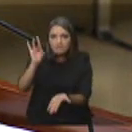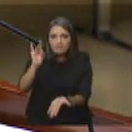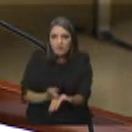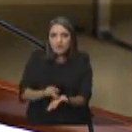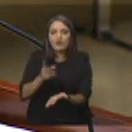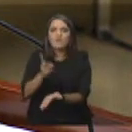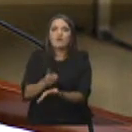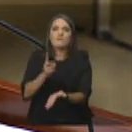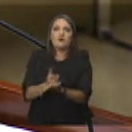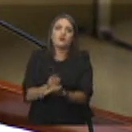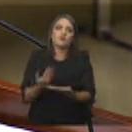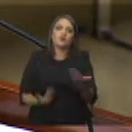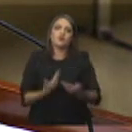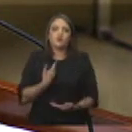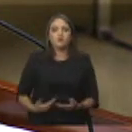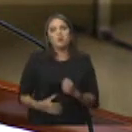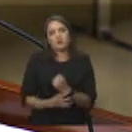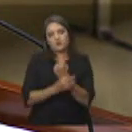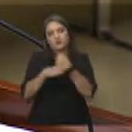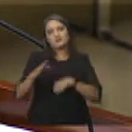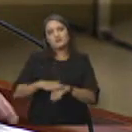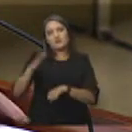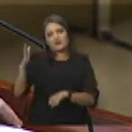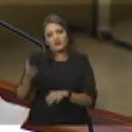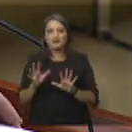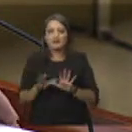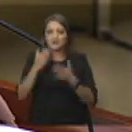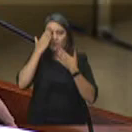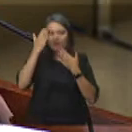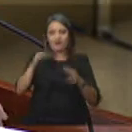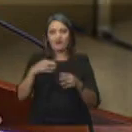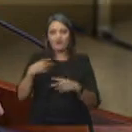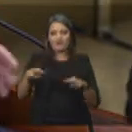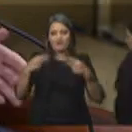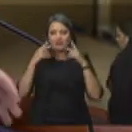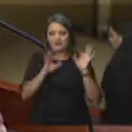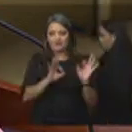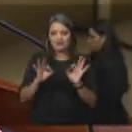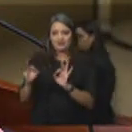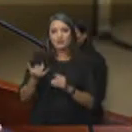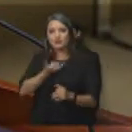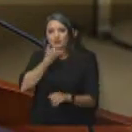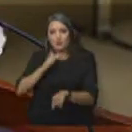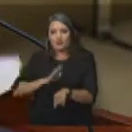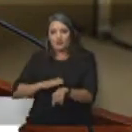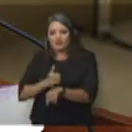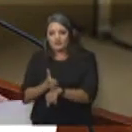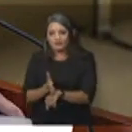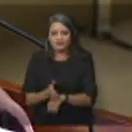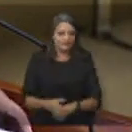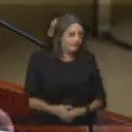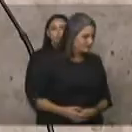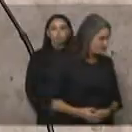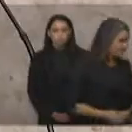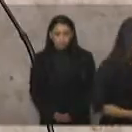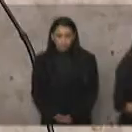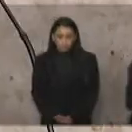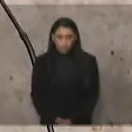as políticas com mais segurança. É isso, ministro Fux. Muito obrigado pela atenção. Uma vez mais, me perdoe pelo excesso do tempo.